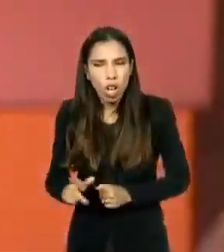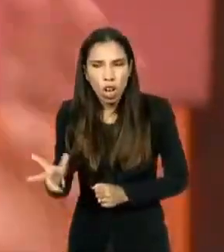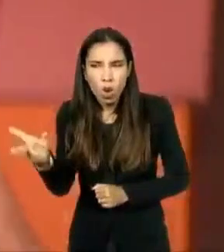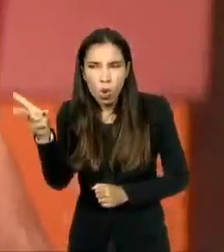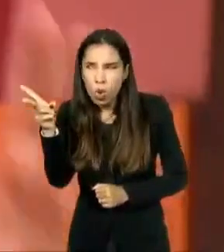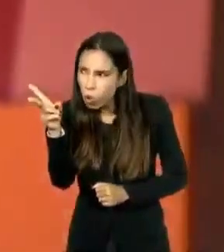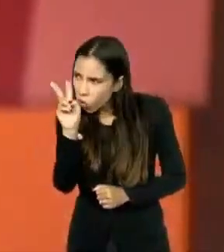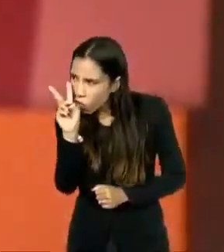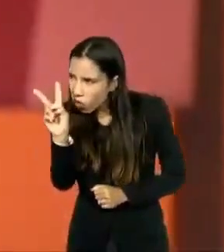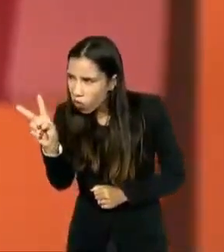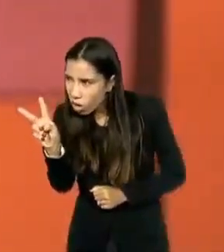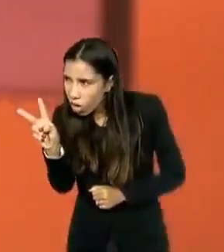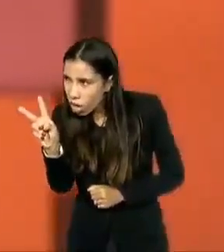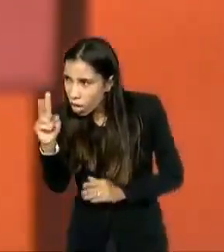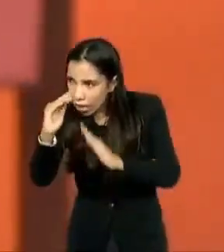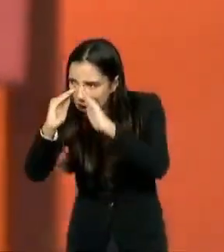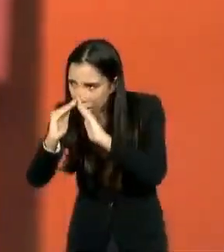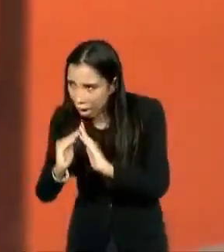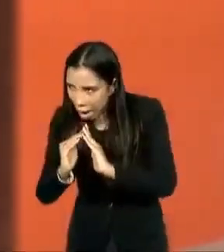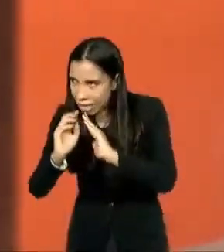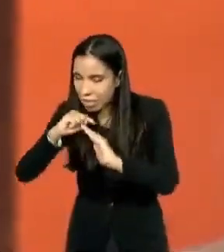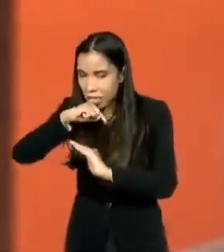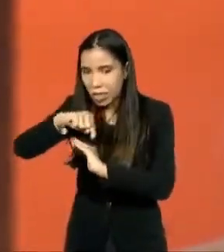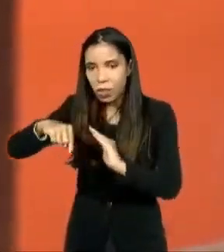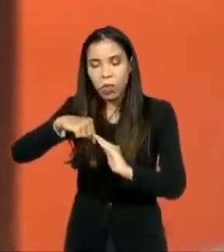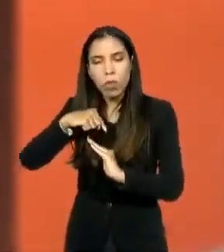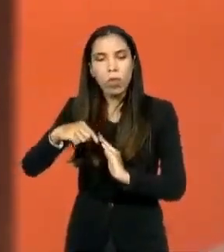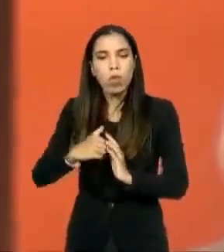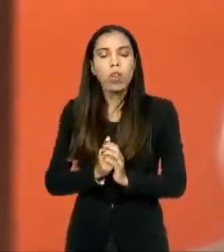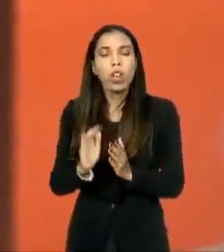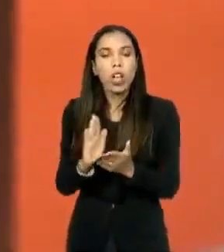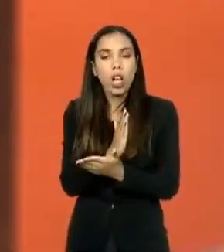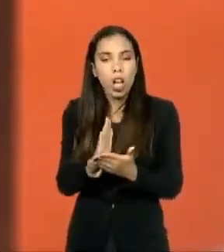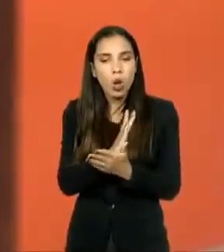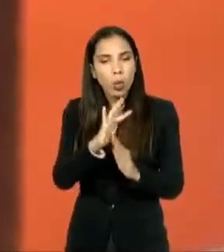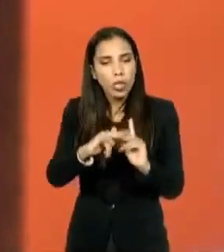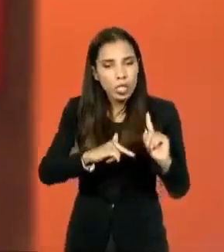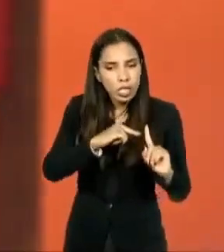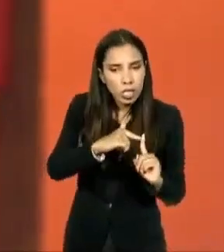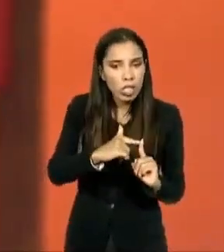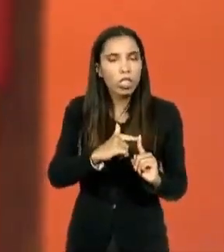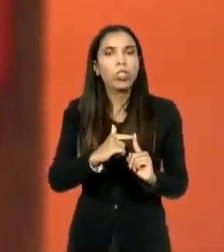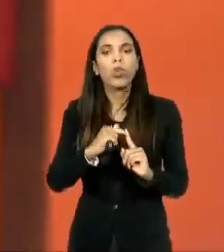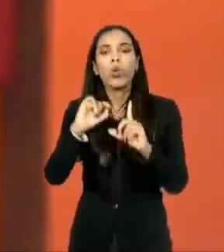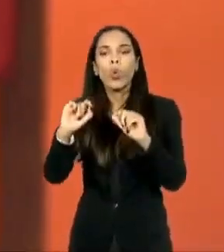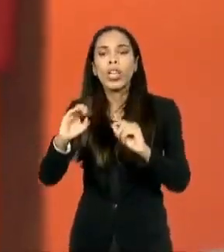então a gente está fazendo algumas sessões em algumas igrejas, discutindo o que é